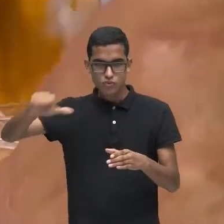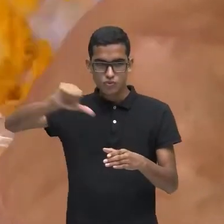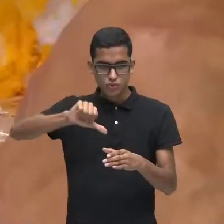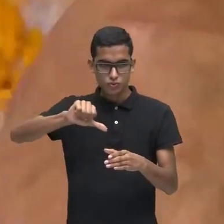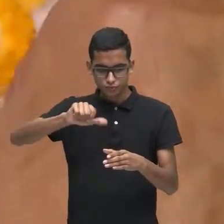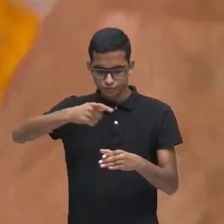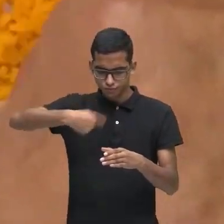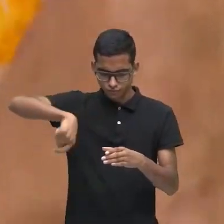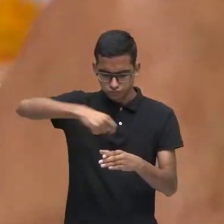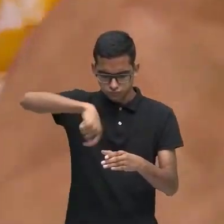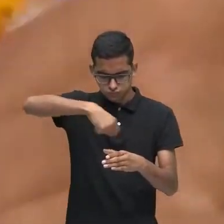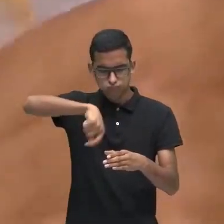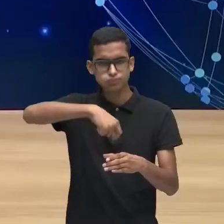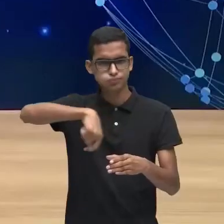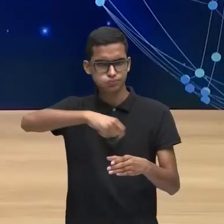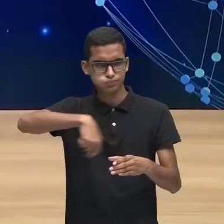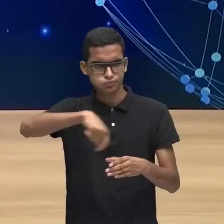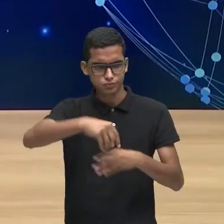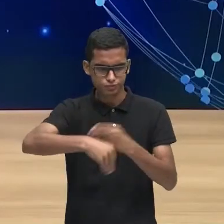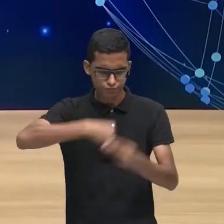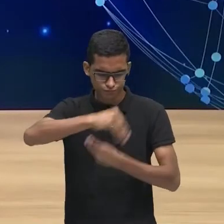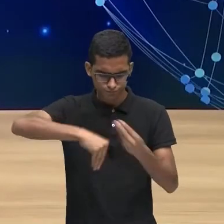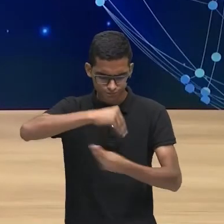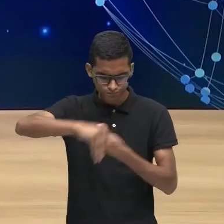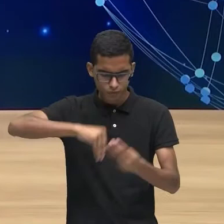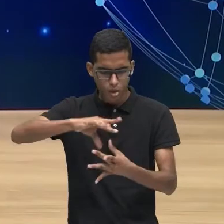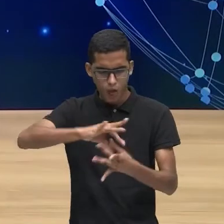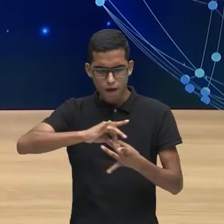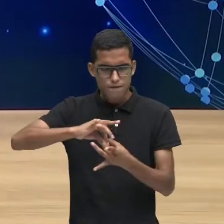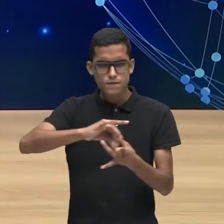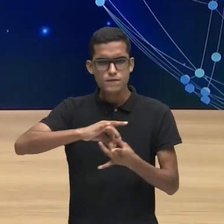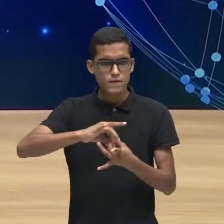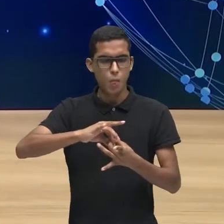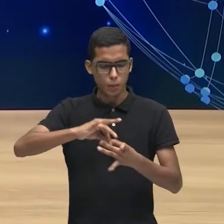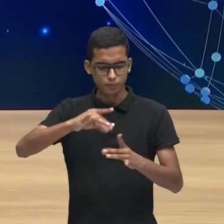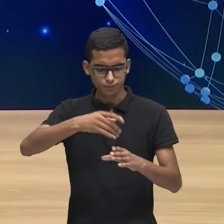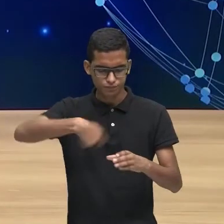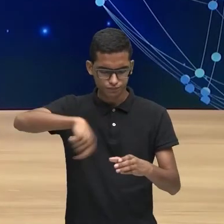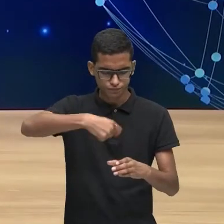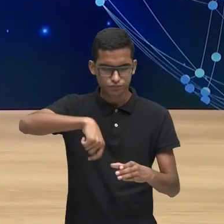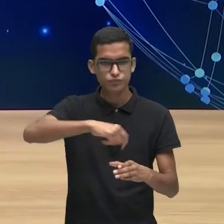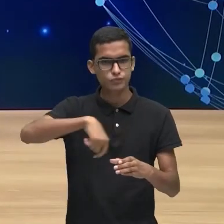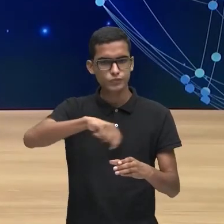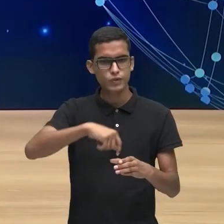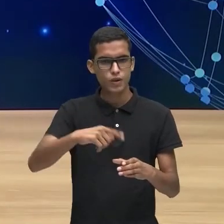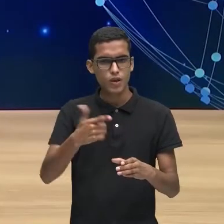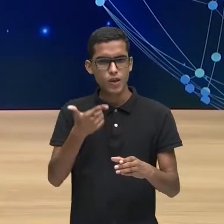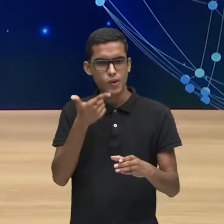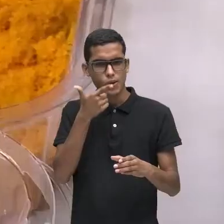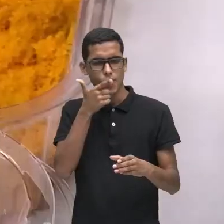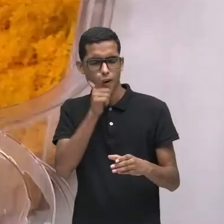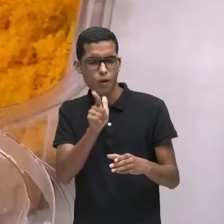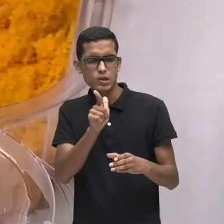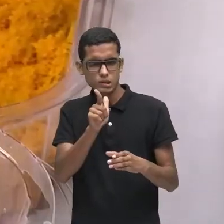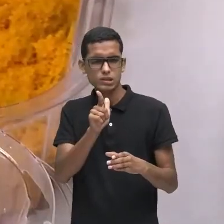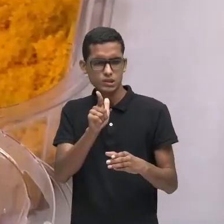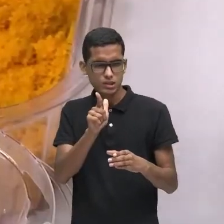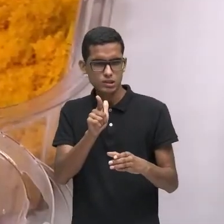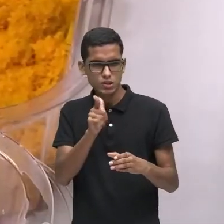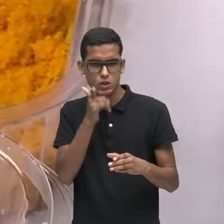misturando até você conseguir uma tinta